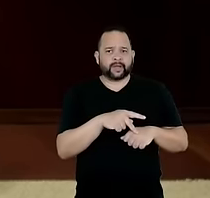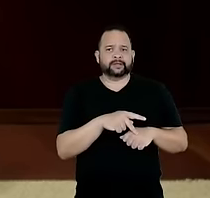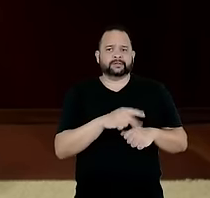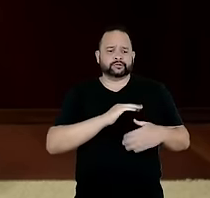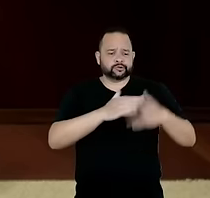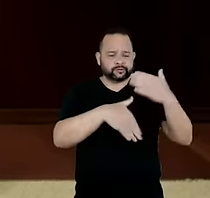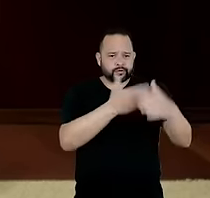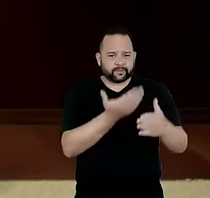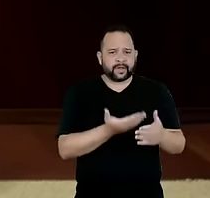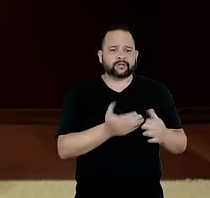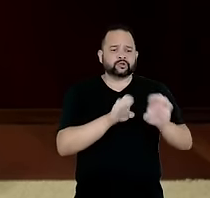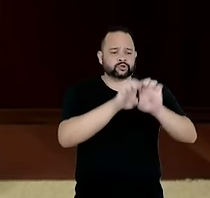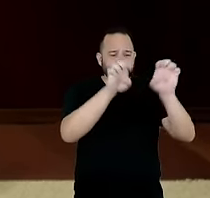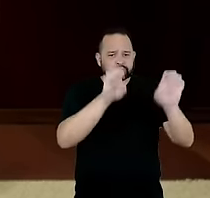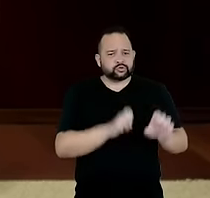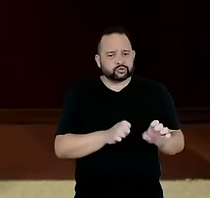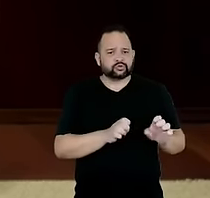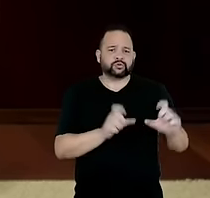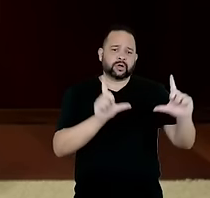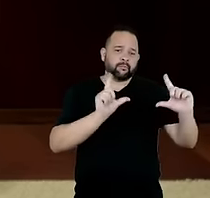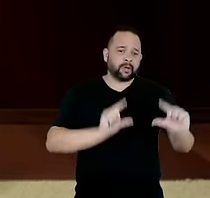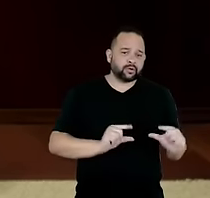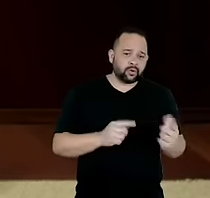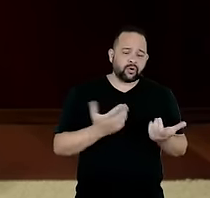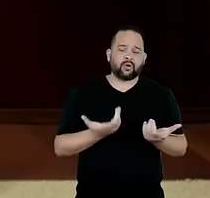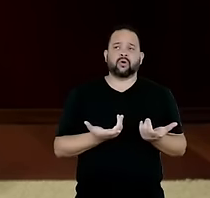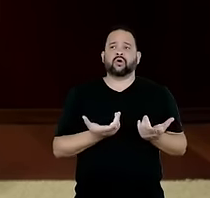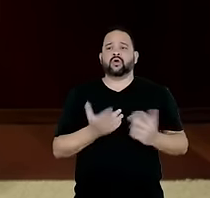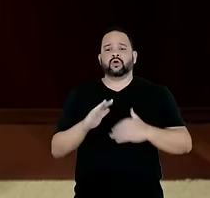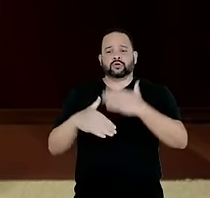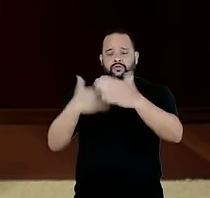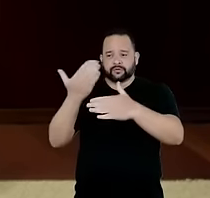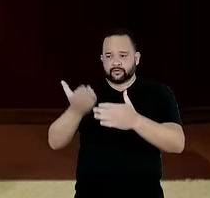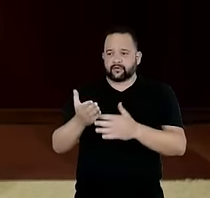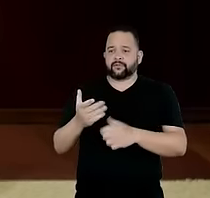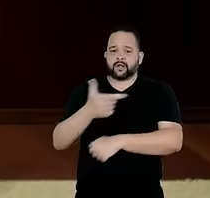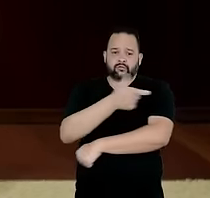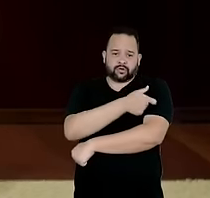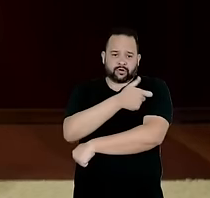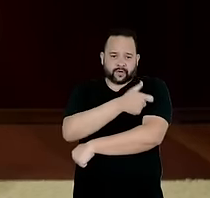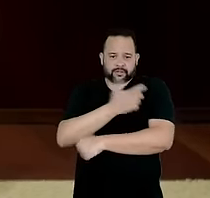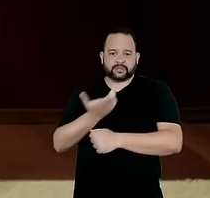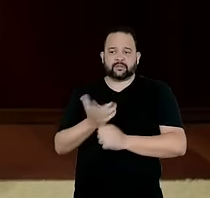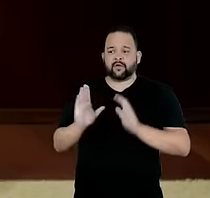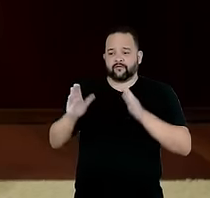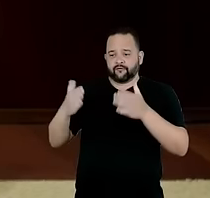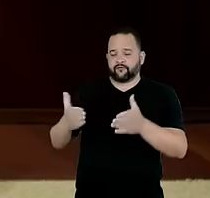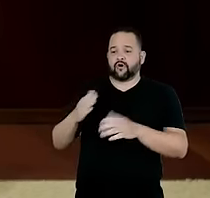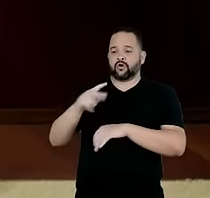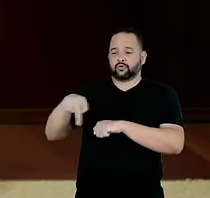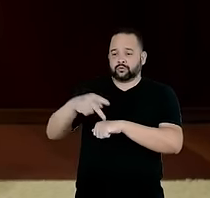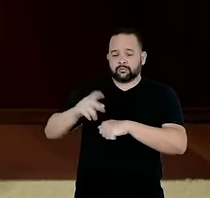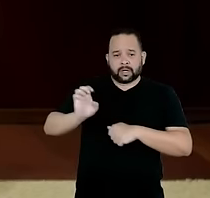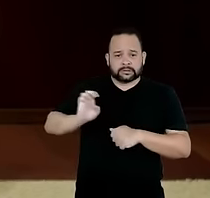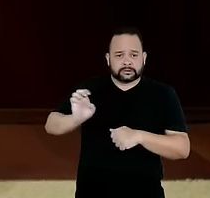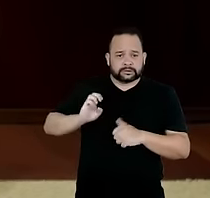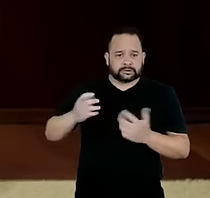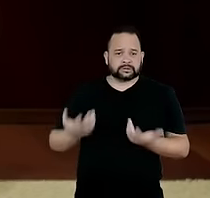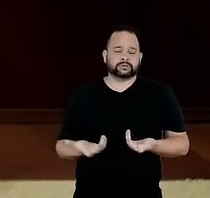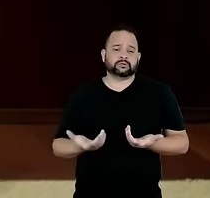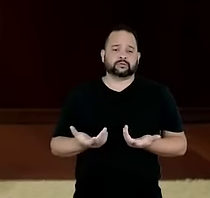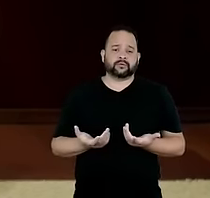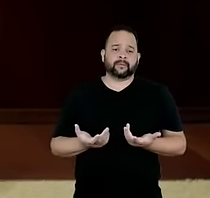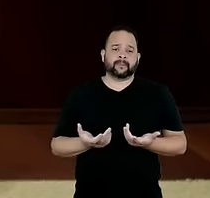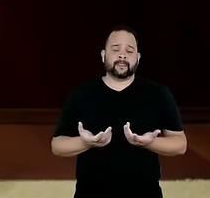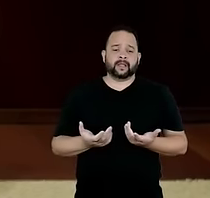das vacinas foi Centralizado mais no desenvolvidos então Eh no numa situação extrema os emergentes